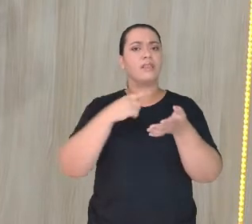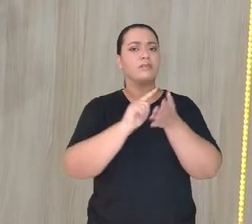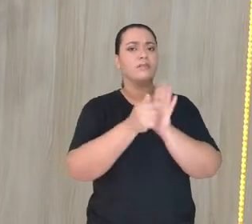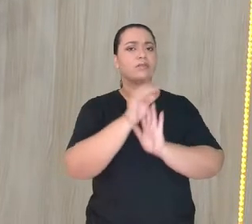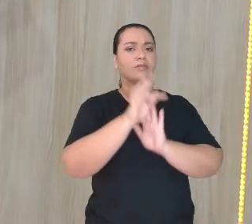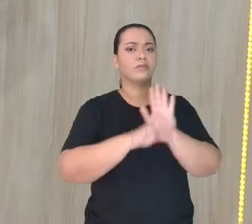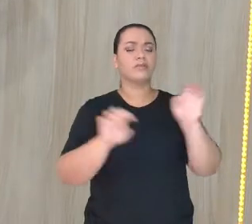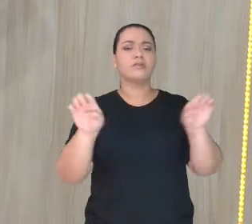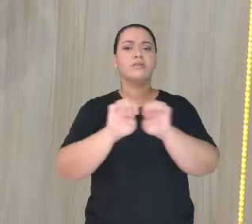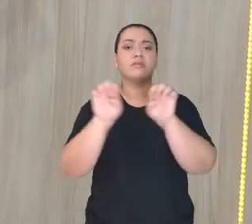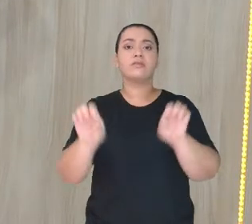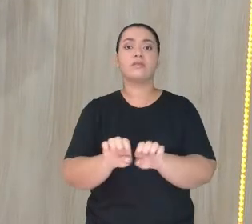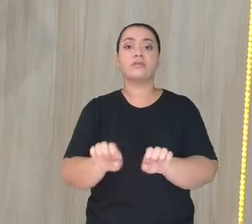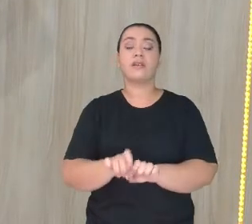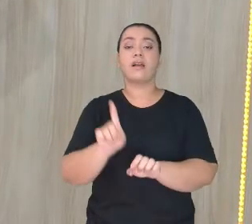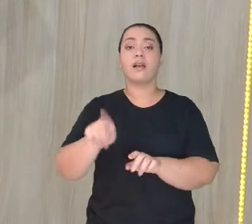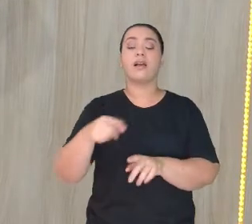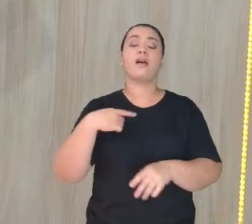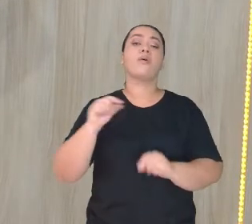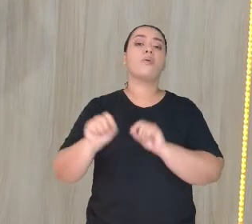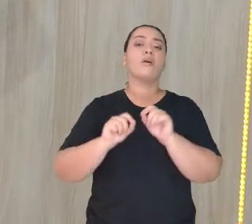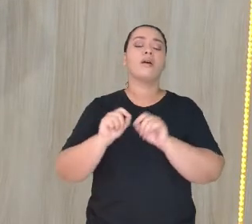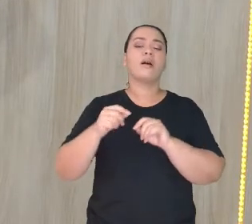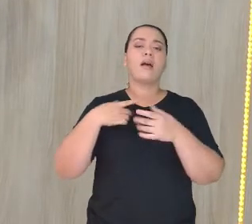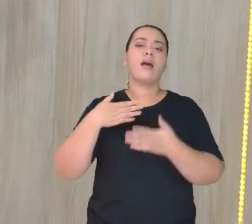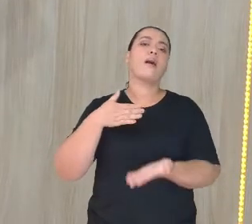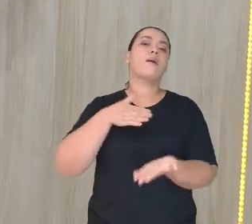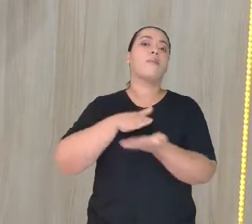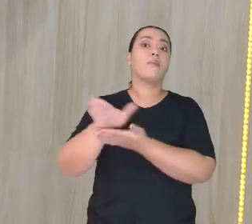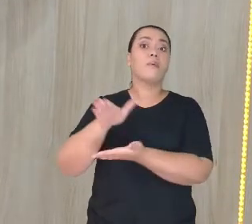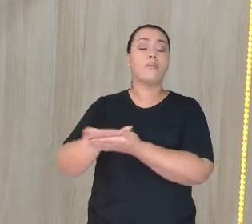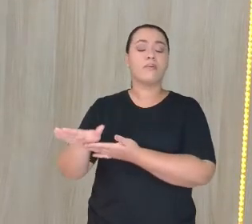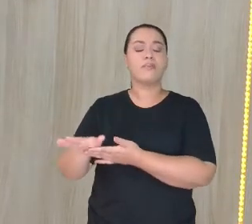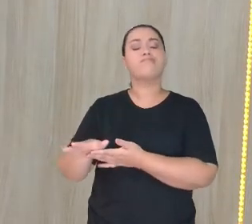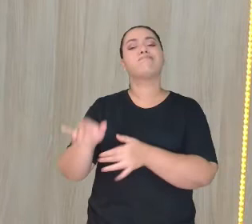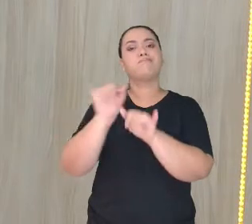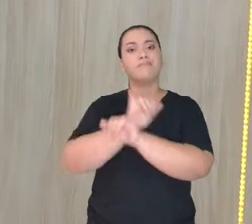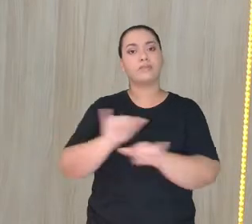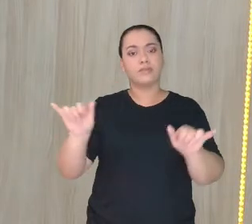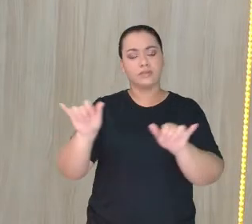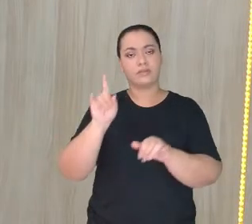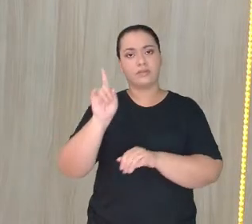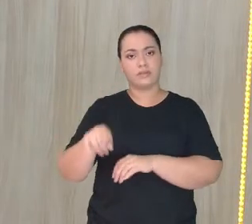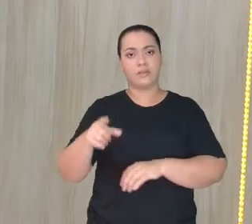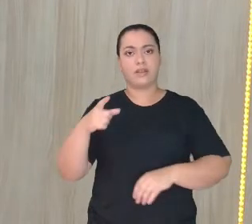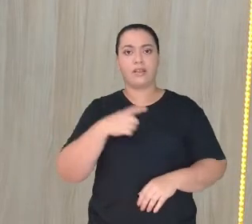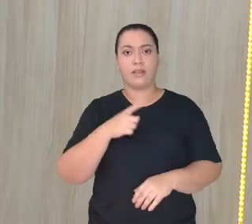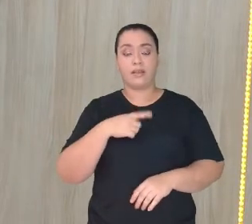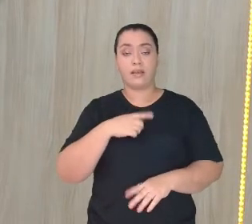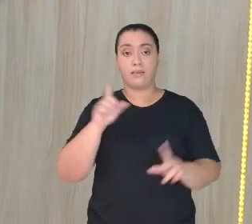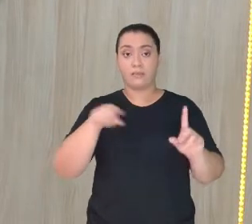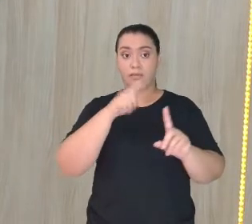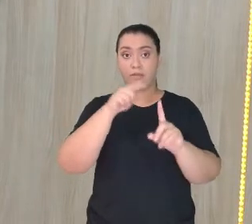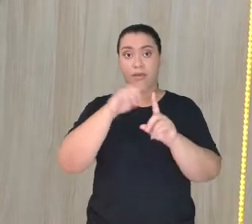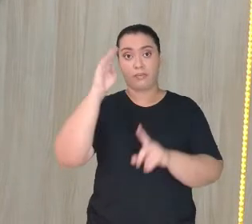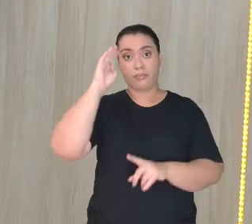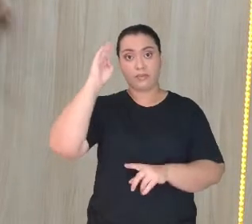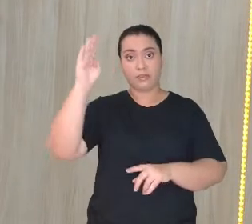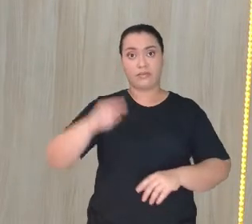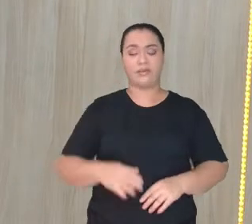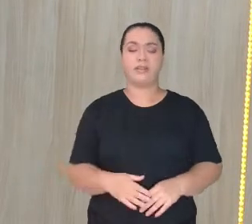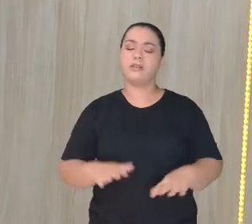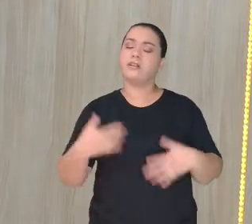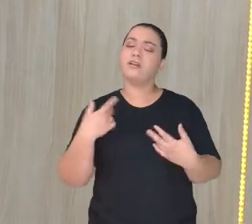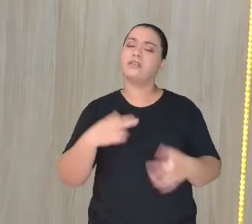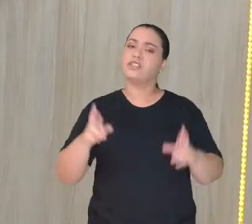textuais do campo publicitário, tá? Então, esse vai ser o principal objetivo da aula de hoje, e eu espero